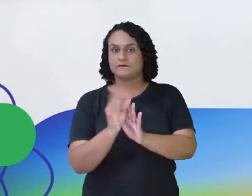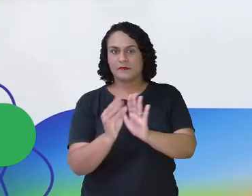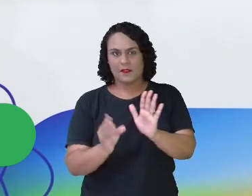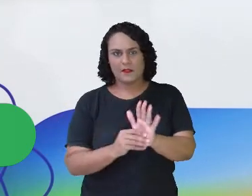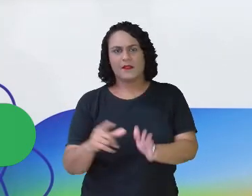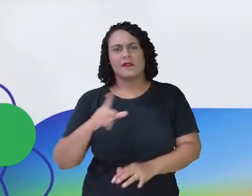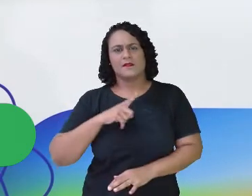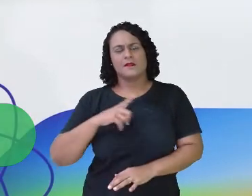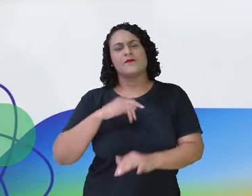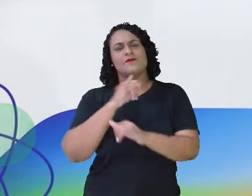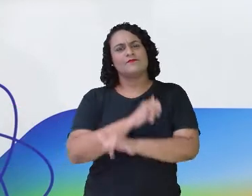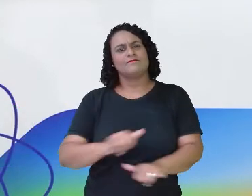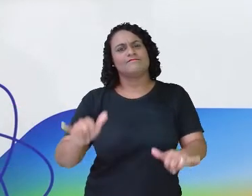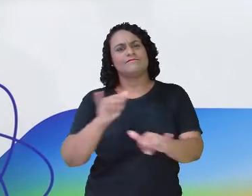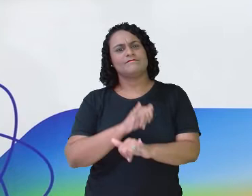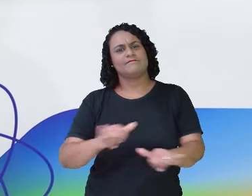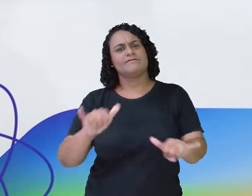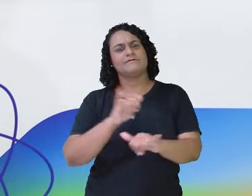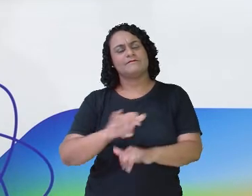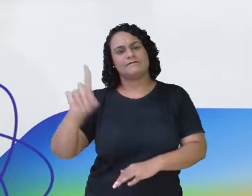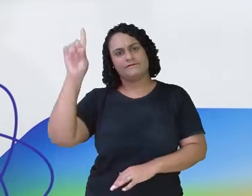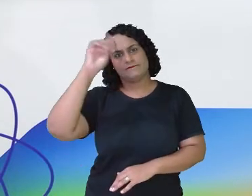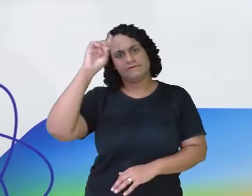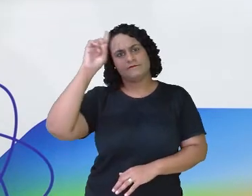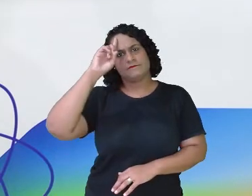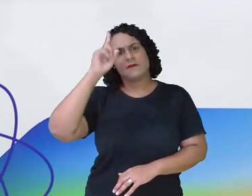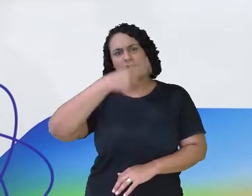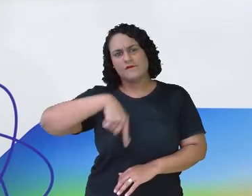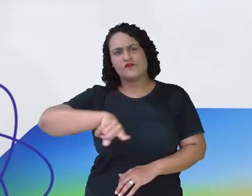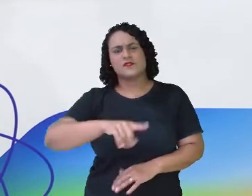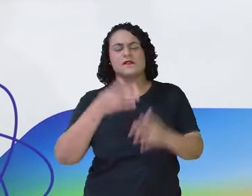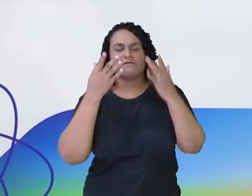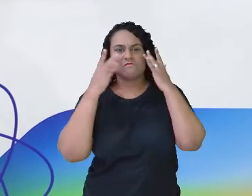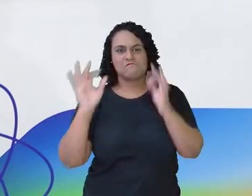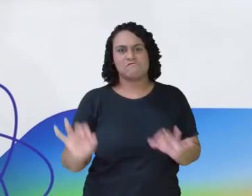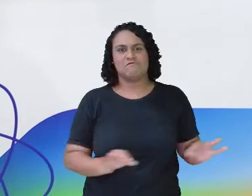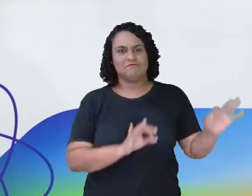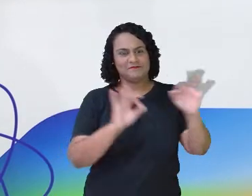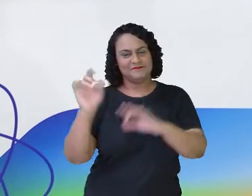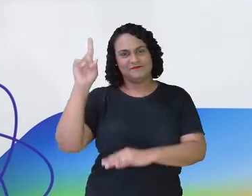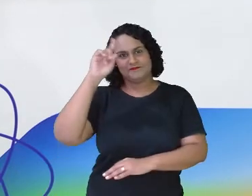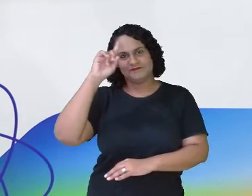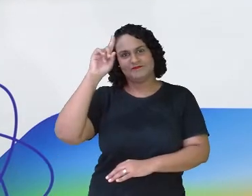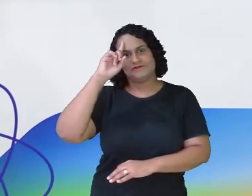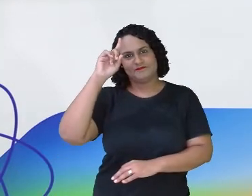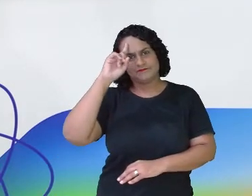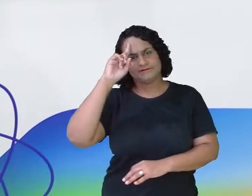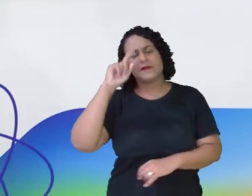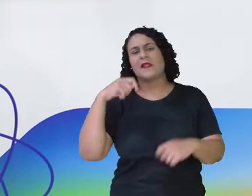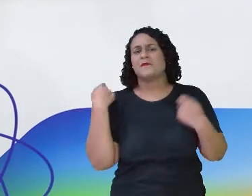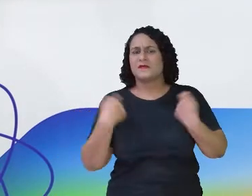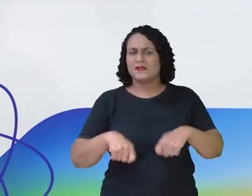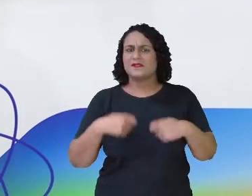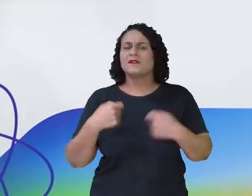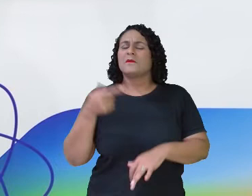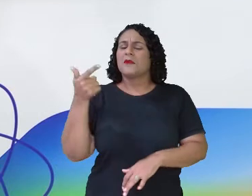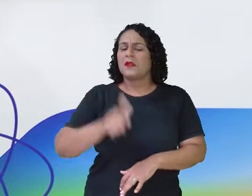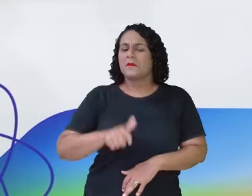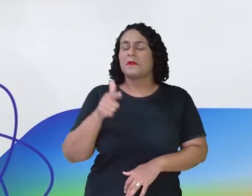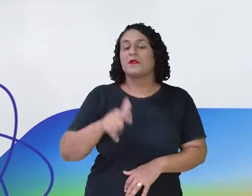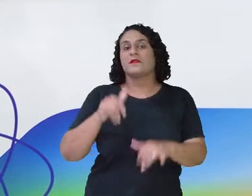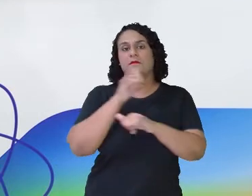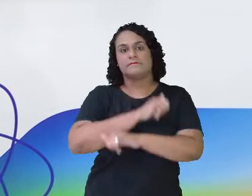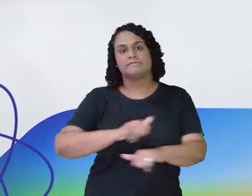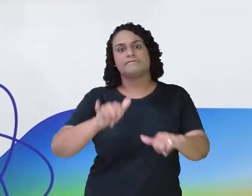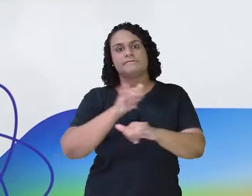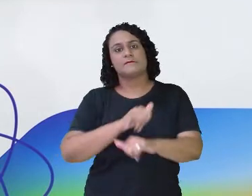aqueles recadinhos que quem assiste todos os dias já conhece e sabe que precisamos repeti-los porque, como eu disse, sempre